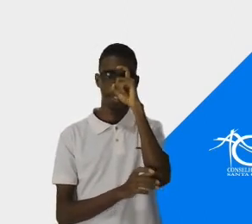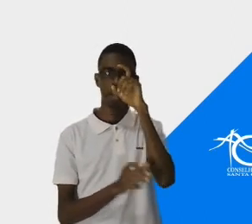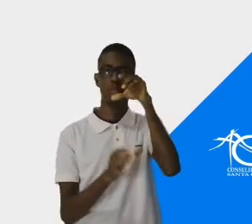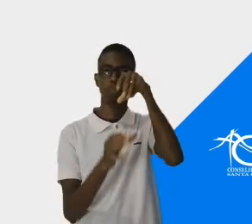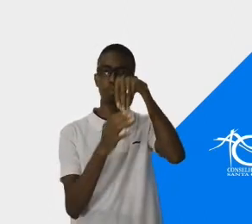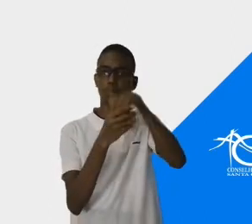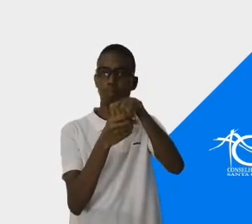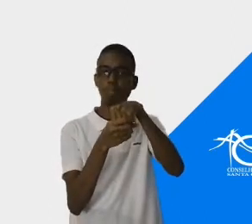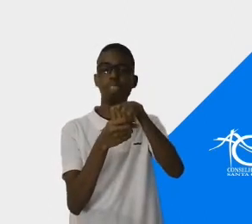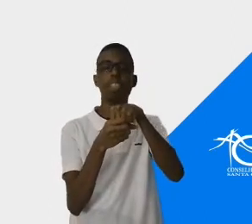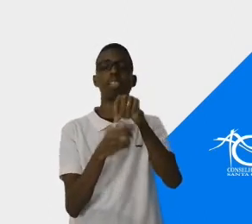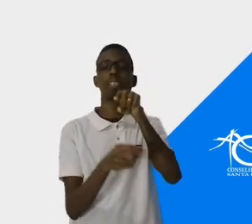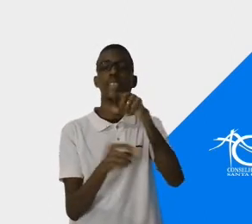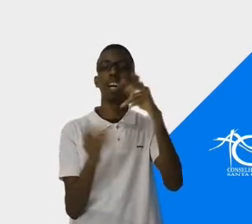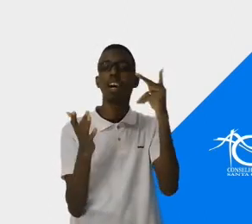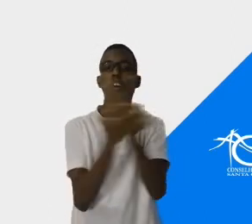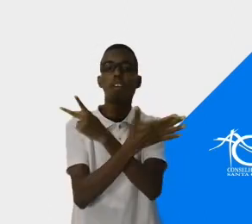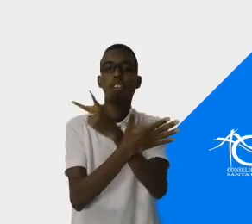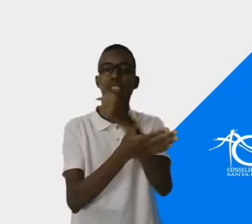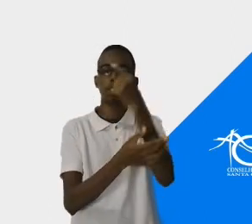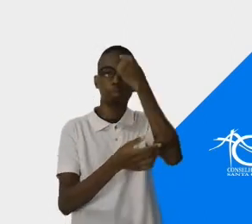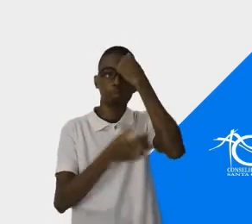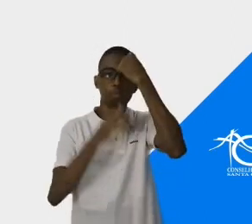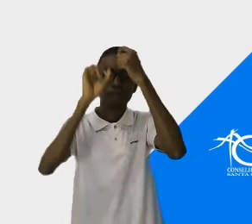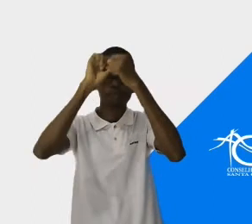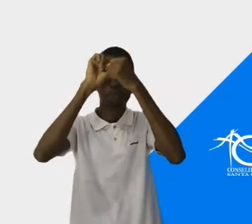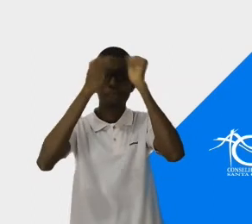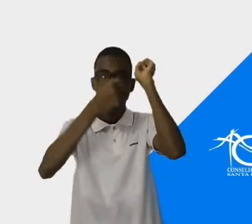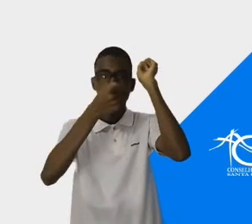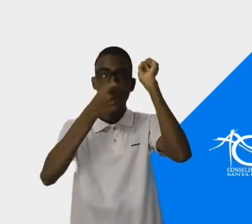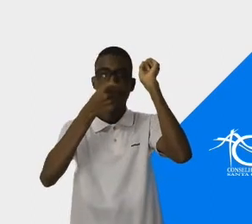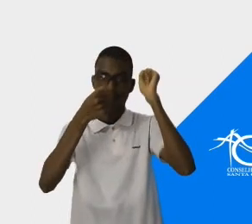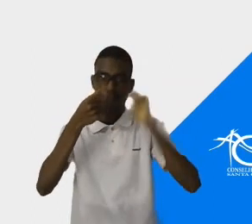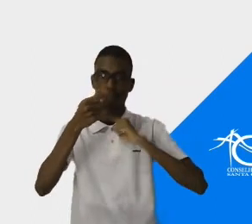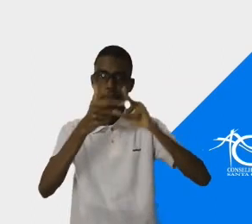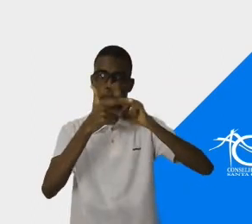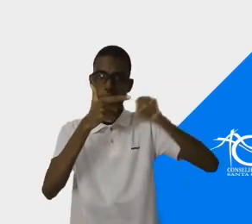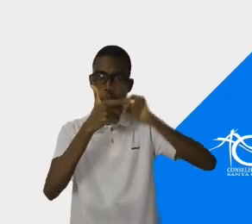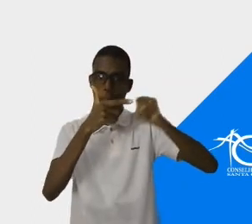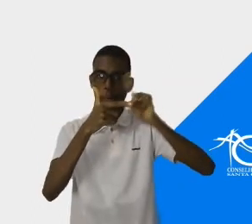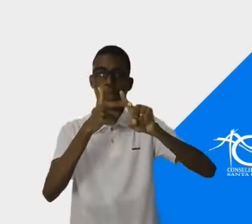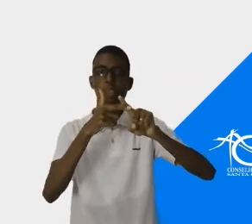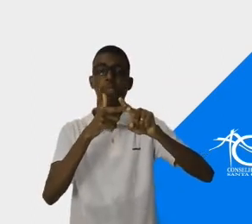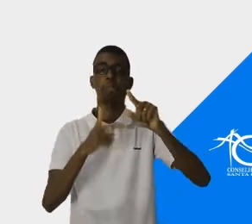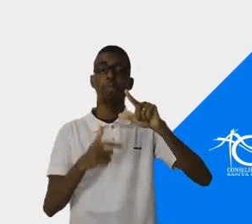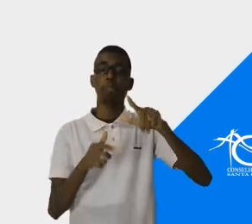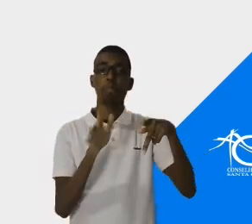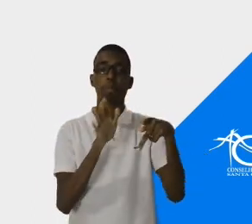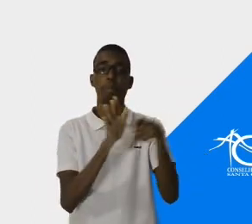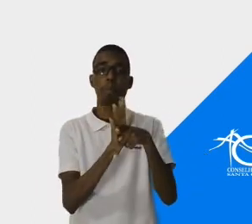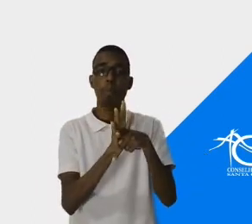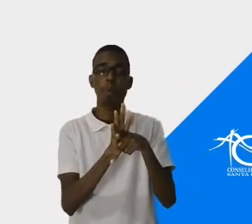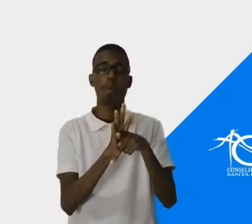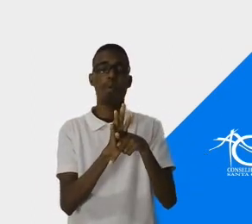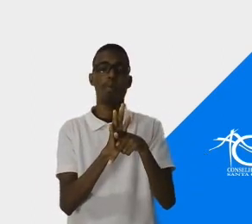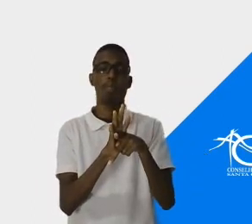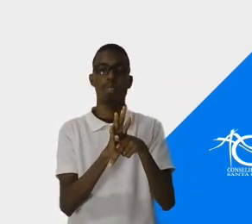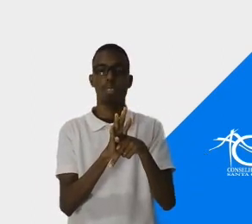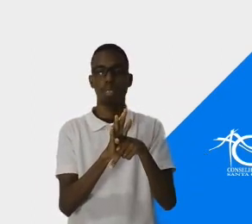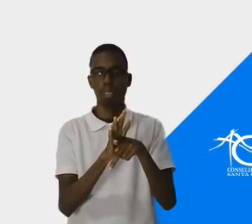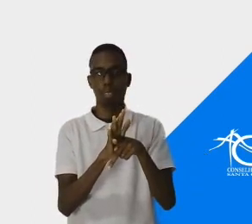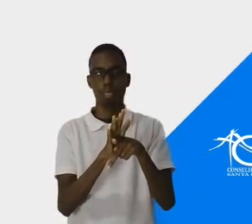Esses soldados eram sobreviventes da Guerra Mundial. Então, isso também foi um grande avanço